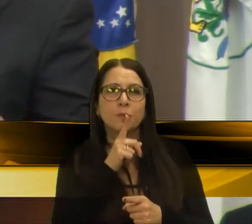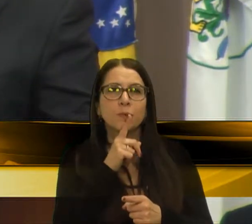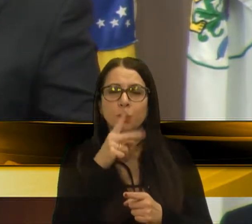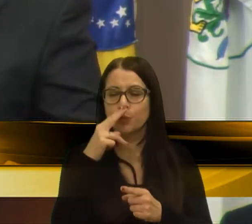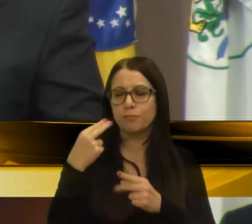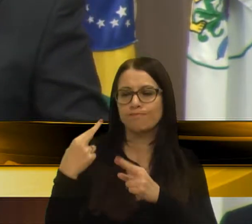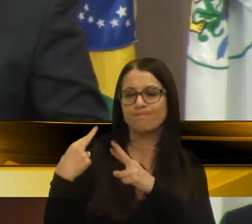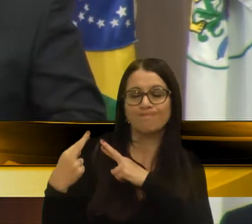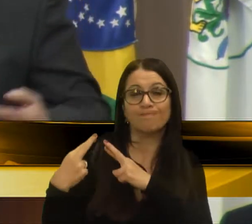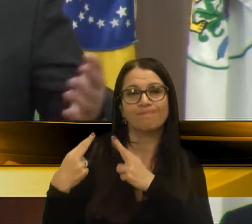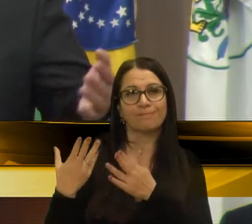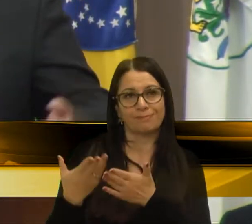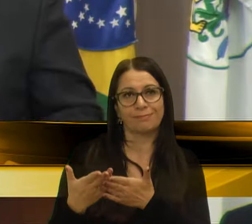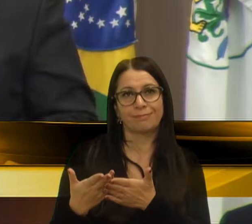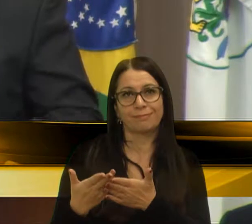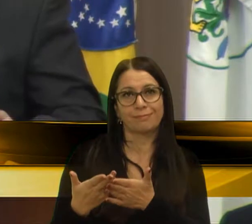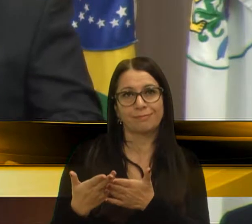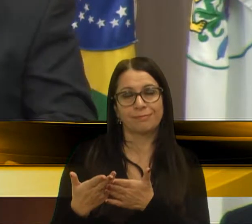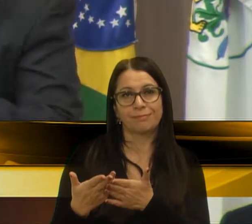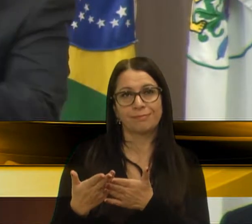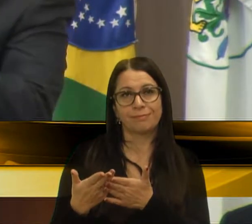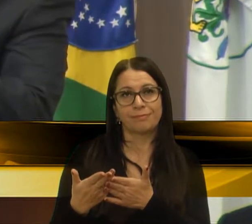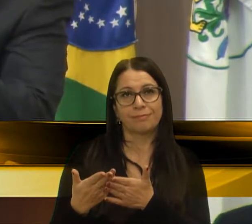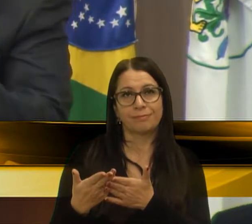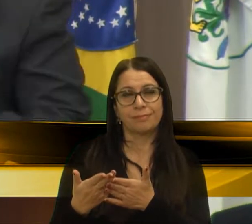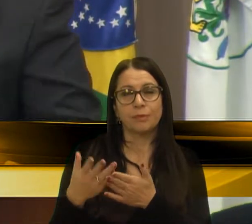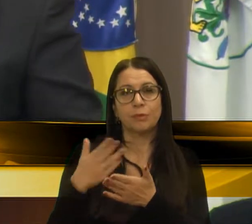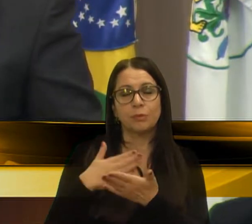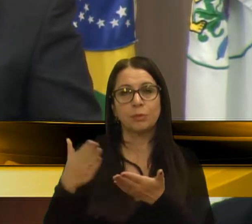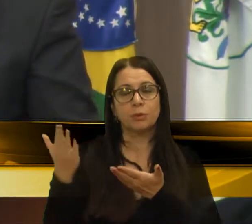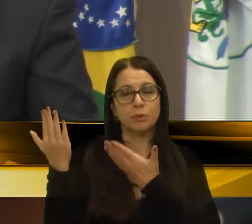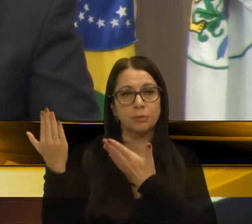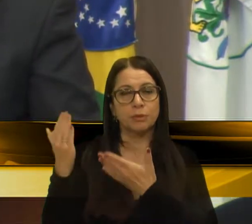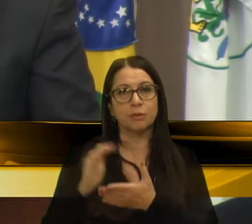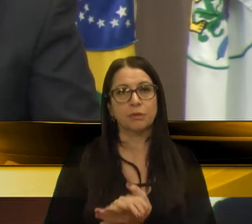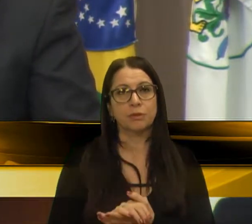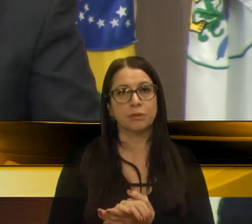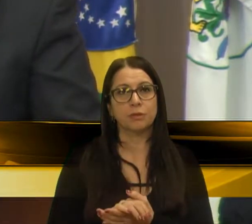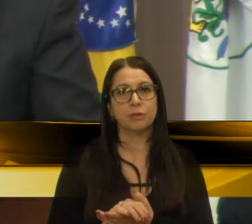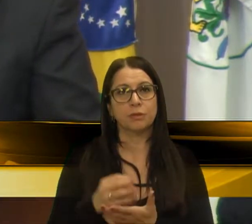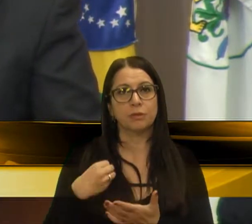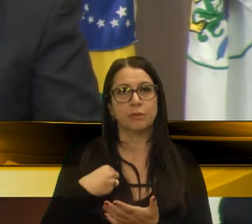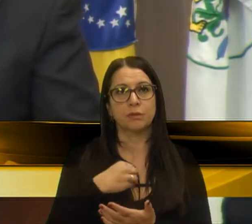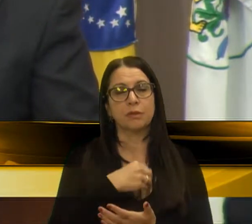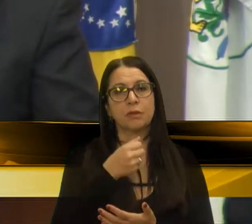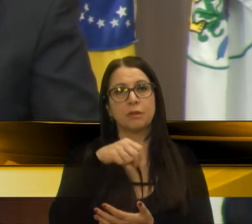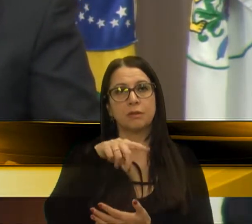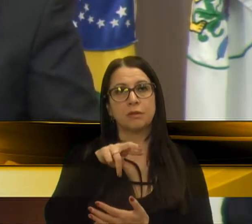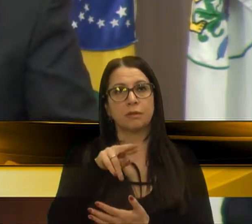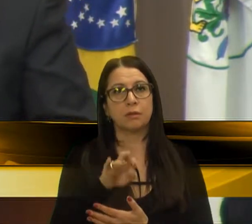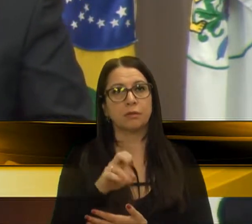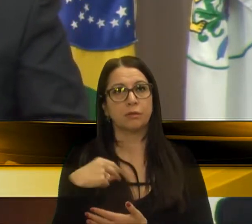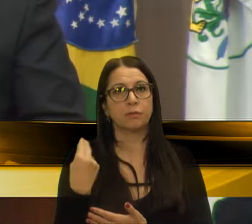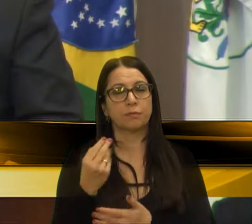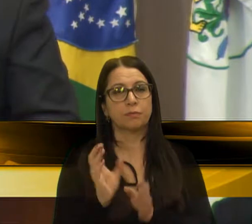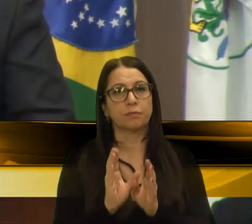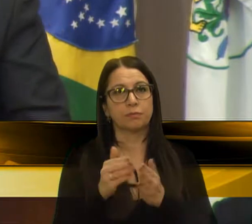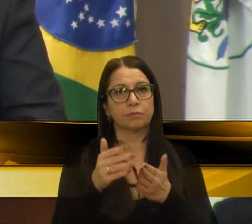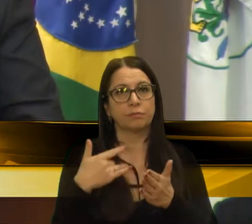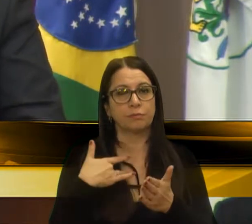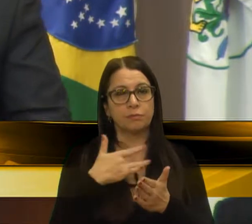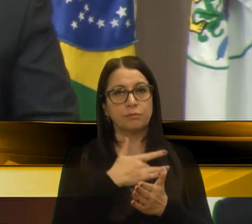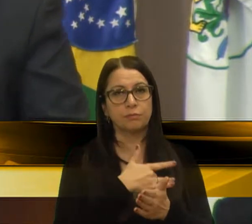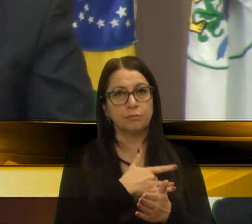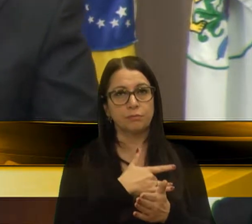de... E a gente vê desde o começo da homenagem, o doutor André se emocionando. Então, nós, da Comissão de Saúde, nesse prêmio Virvi